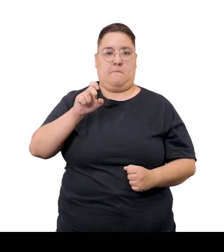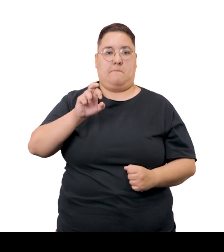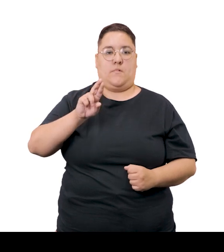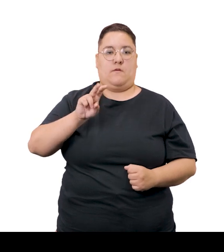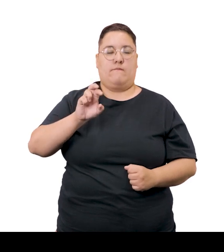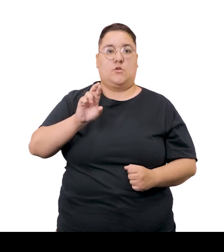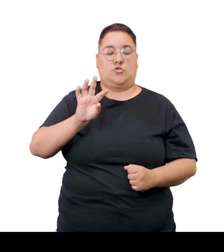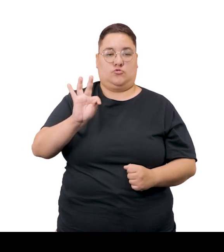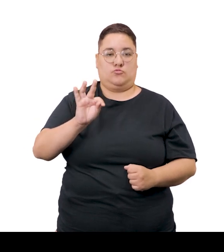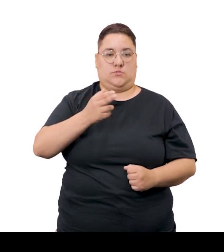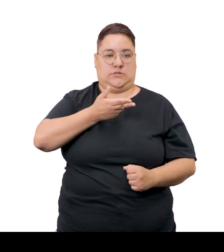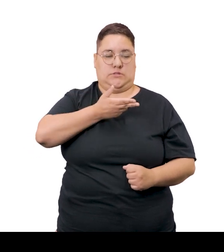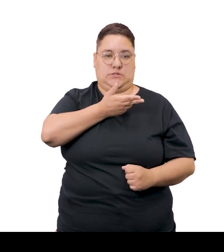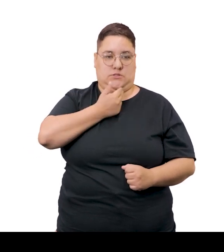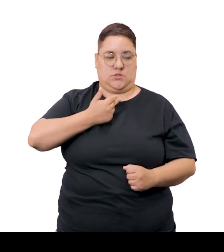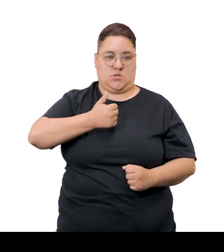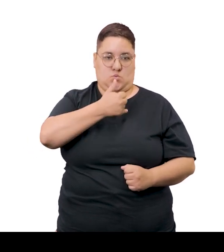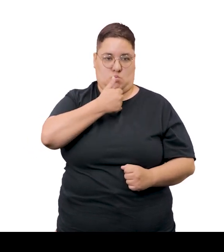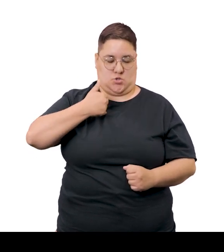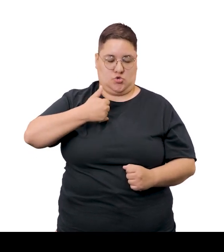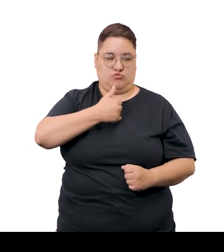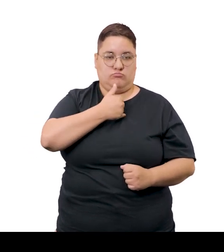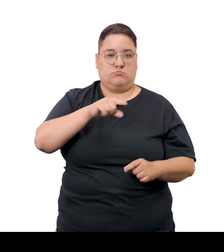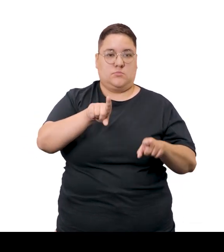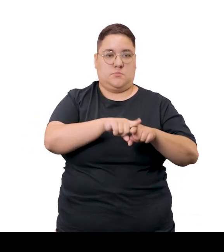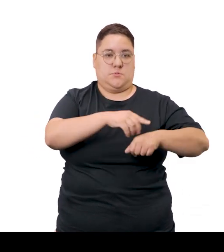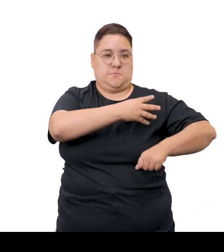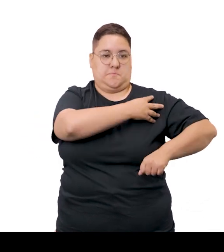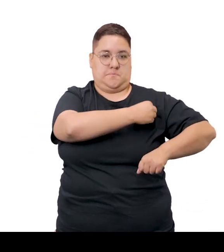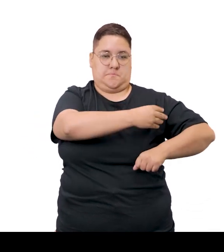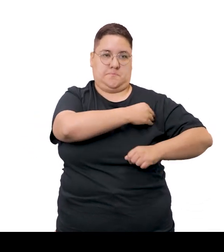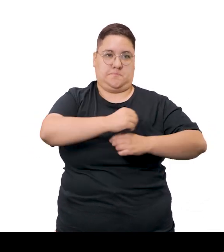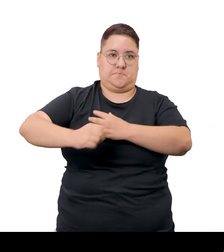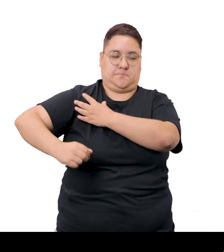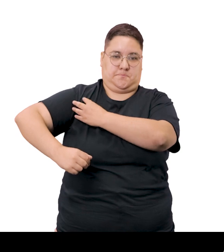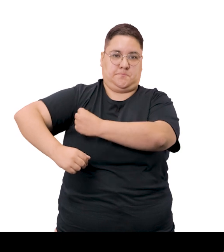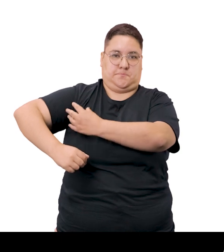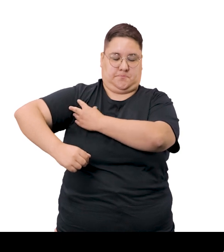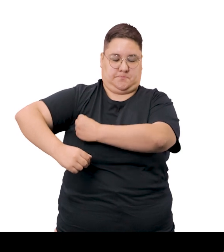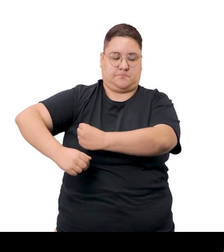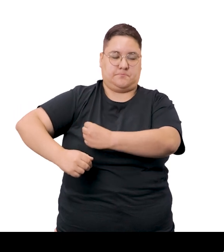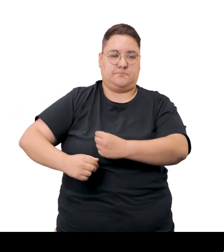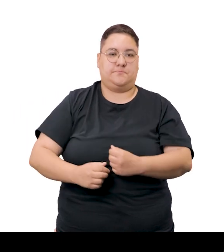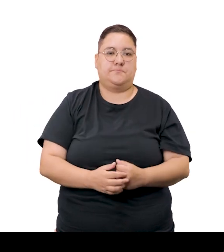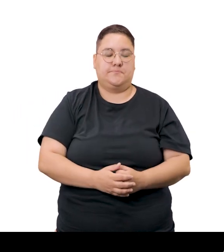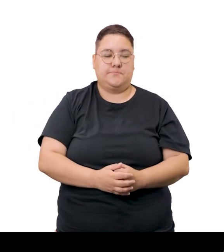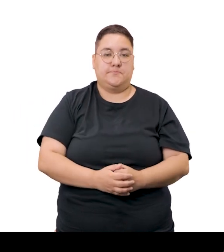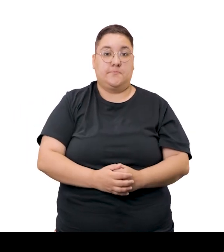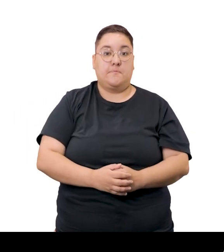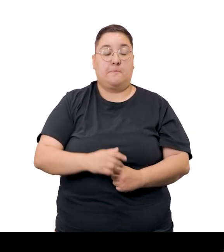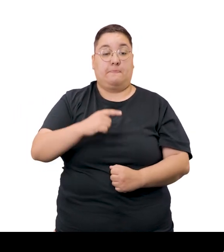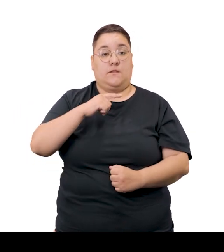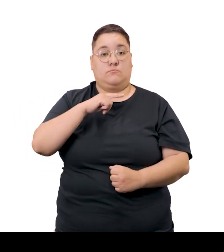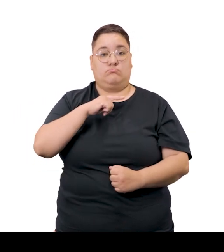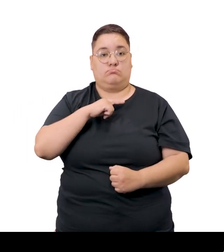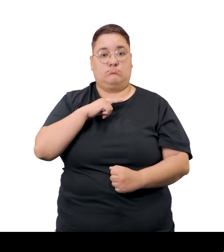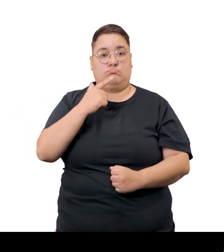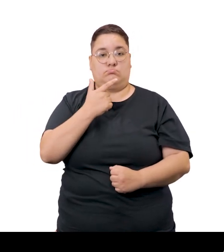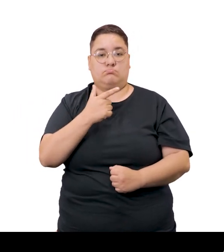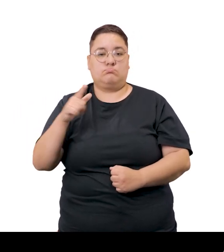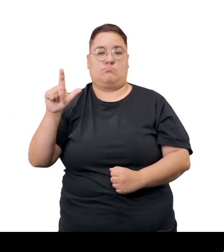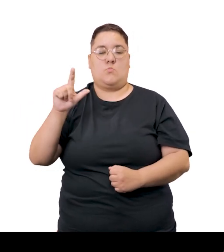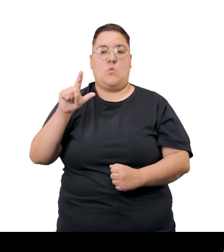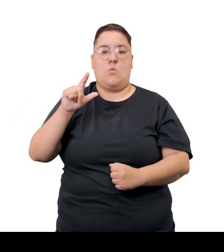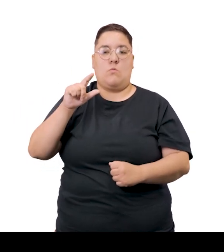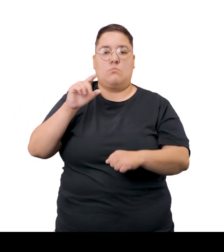uma tatuagem, além dos pelos embaixo do seu braço. Aqui há um outro tipo de indício de como o